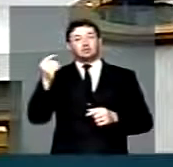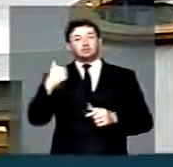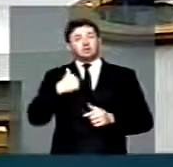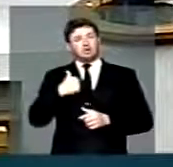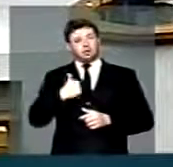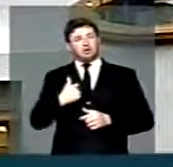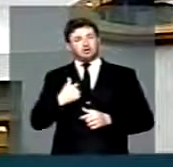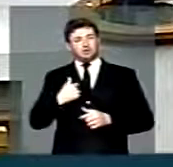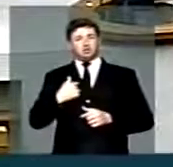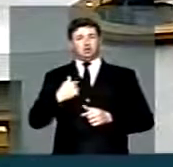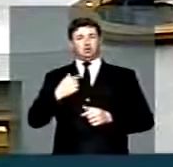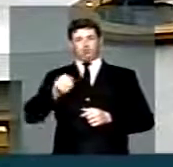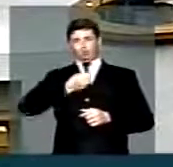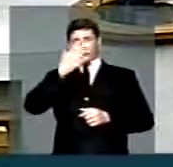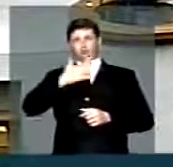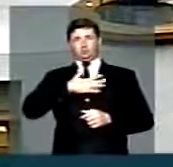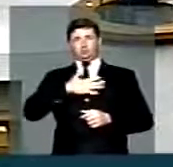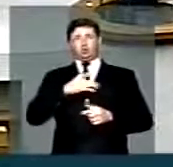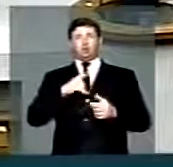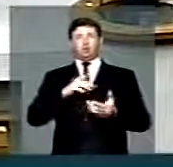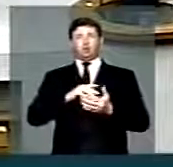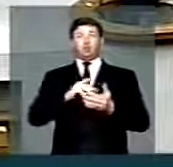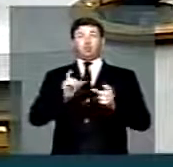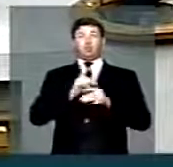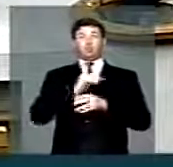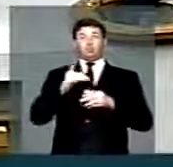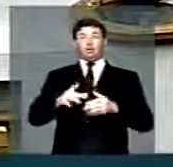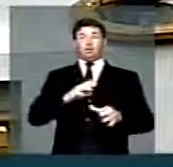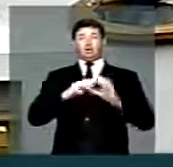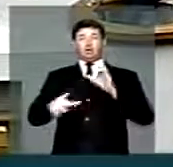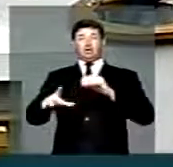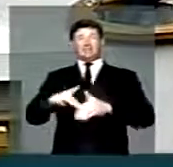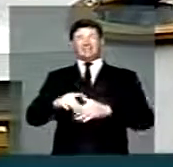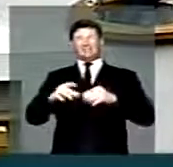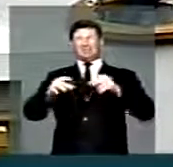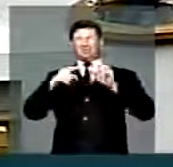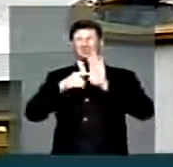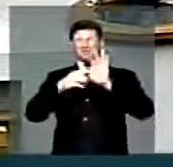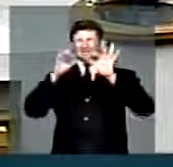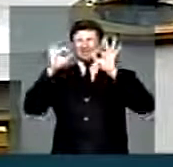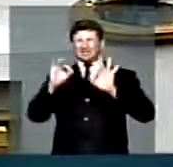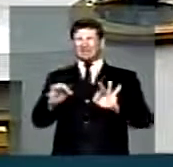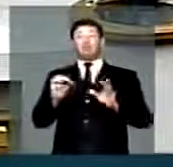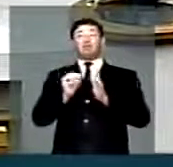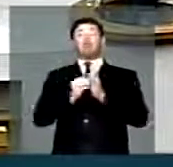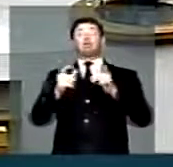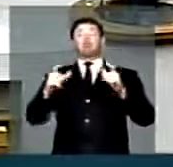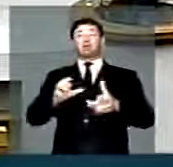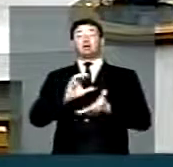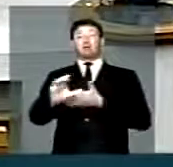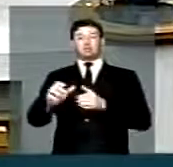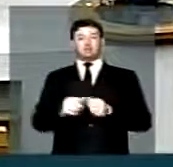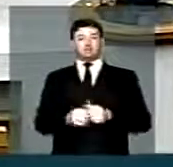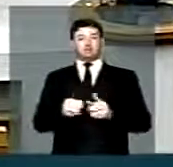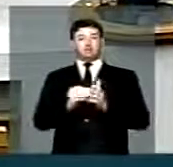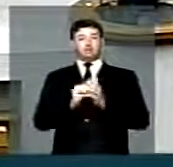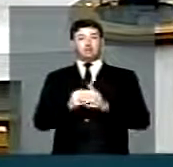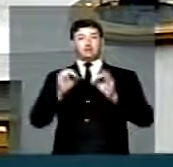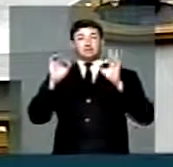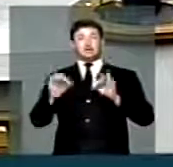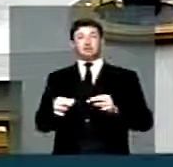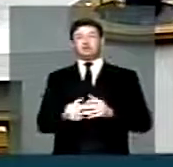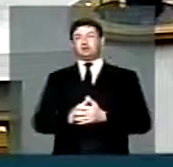estou com um pronunciamento aqui para a comunicação de liderança, que mostra que exatamente onde falta investimento, onde falta atenção